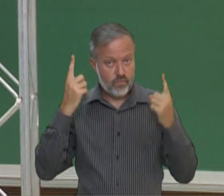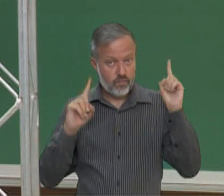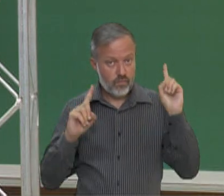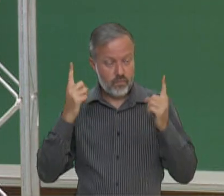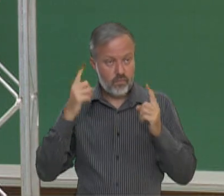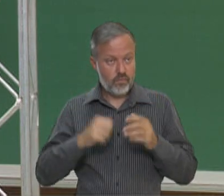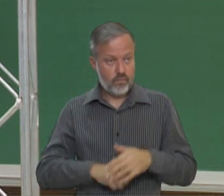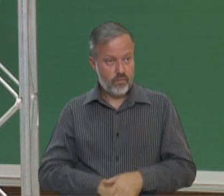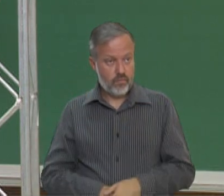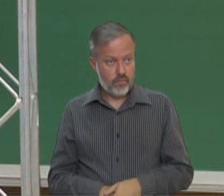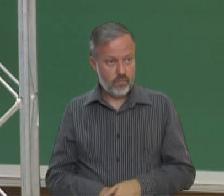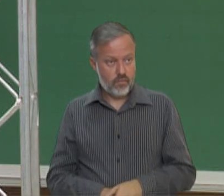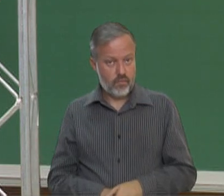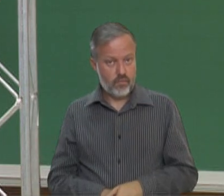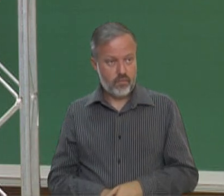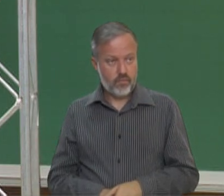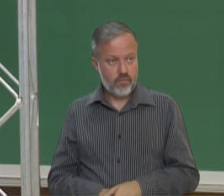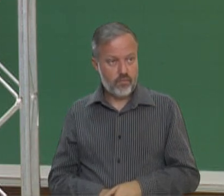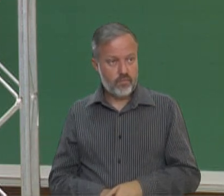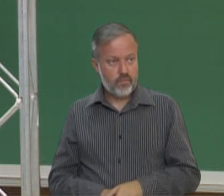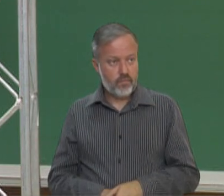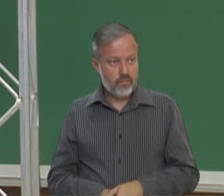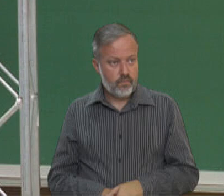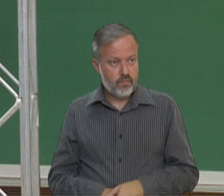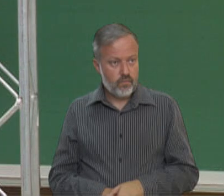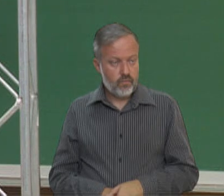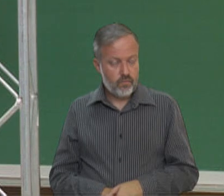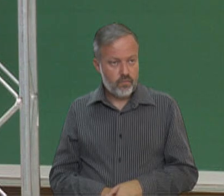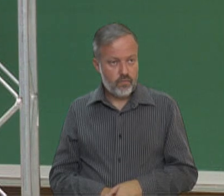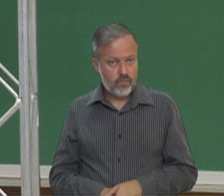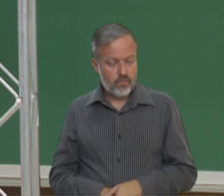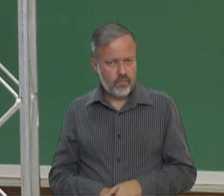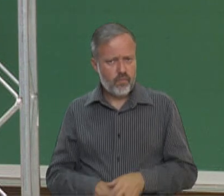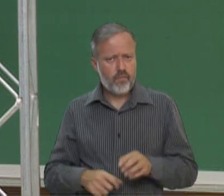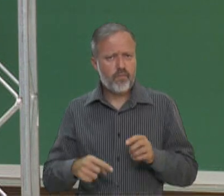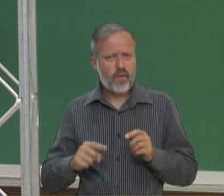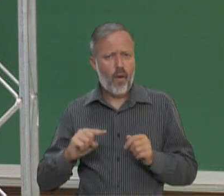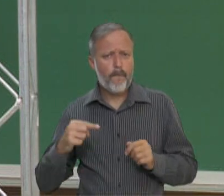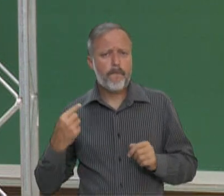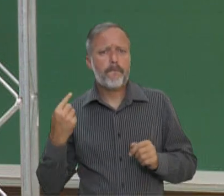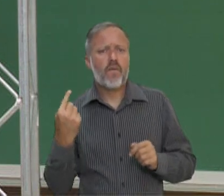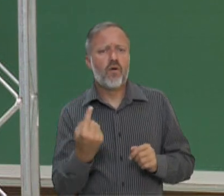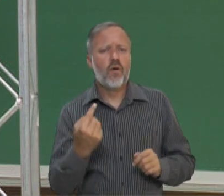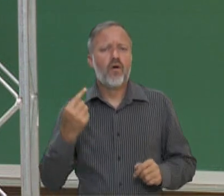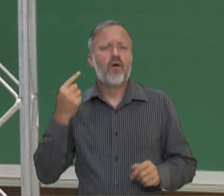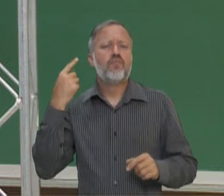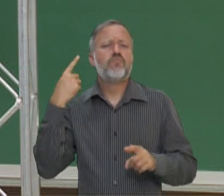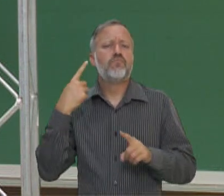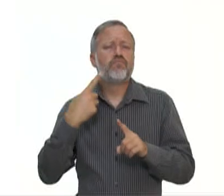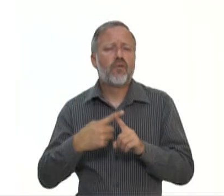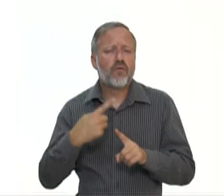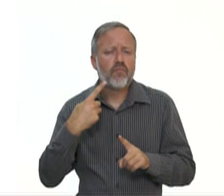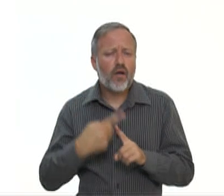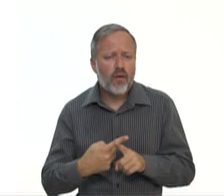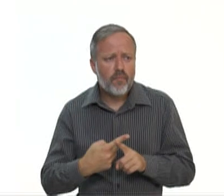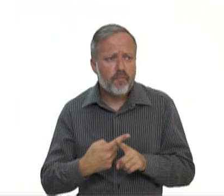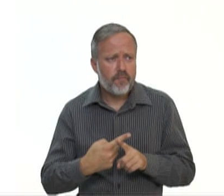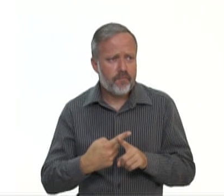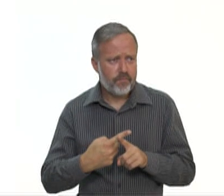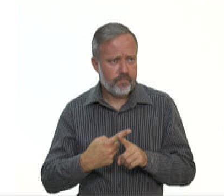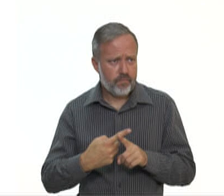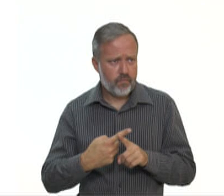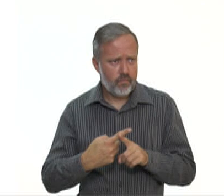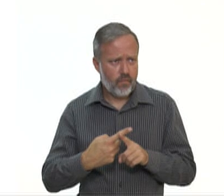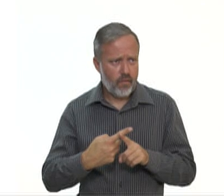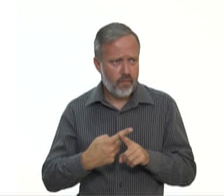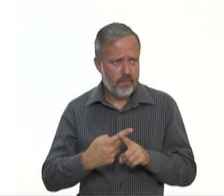tem algumas outras datas diferentes aí. E por último, esse parágrafo que diz o porquê. Unas carencias